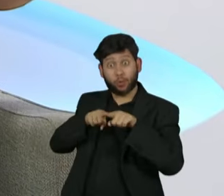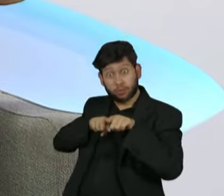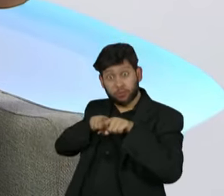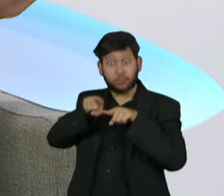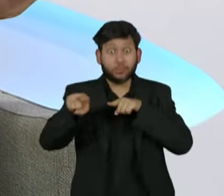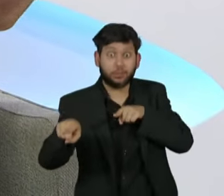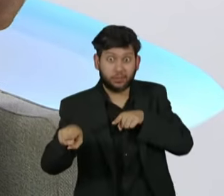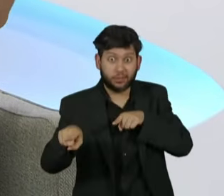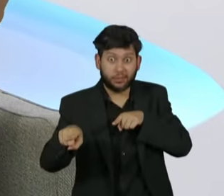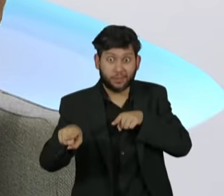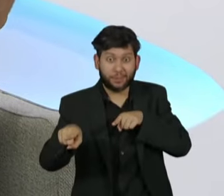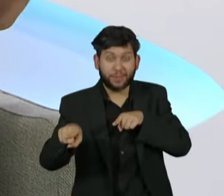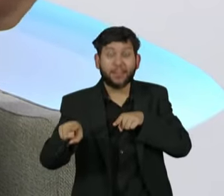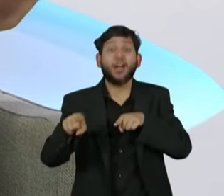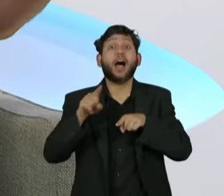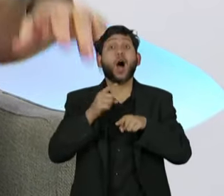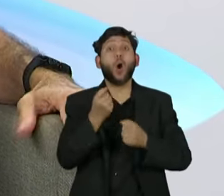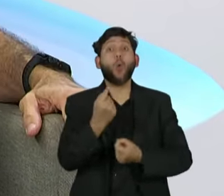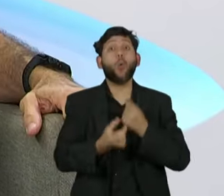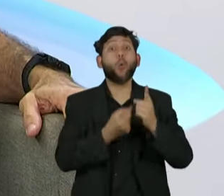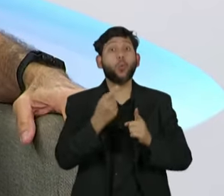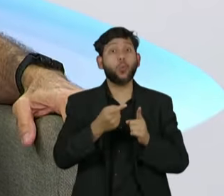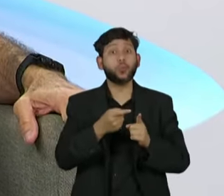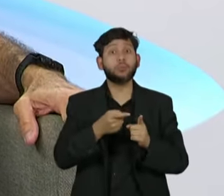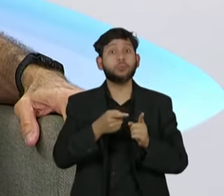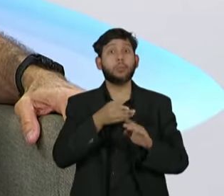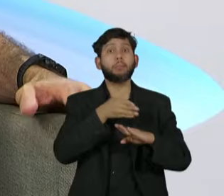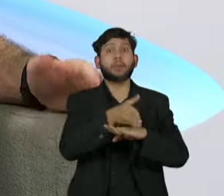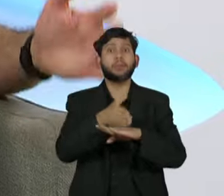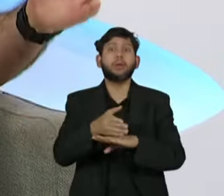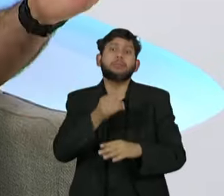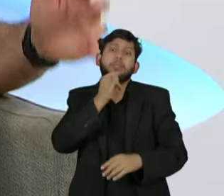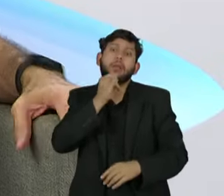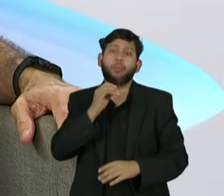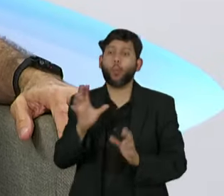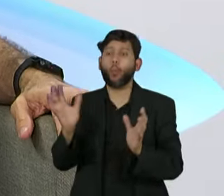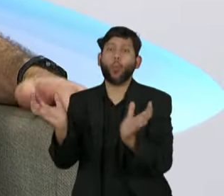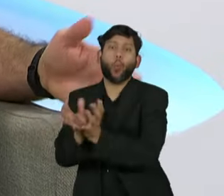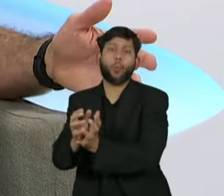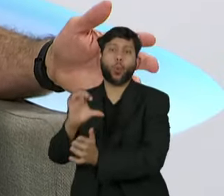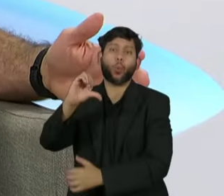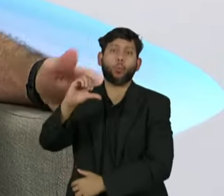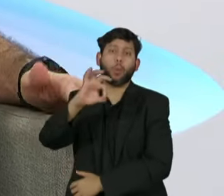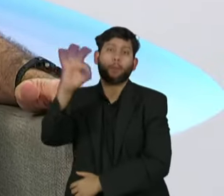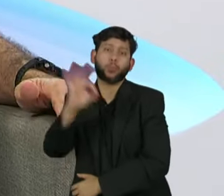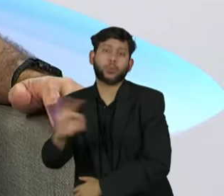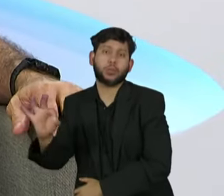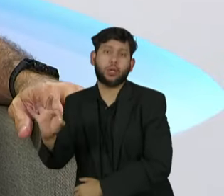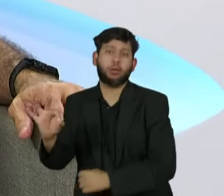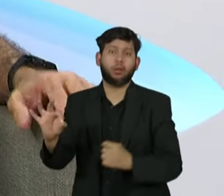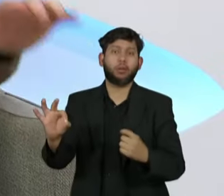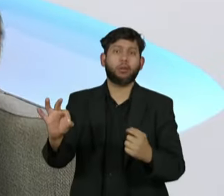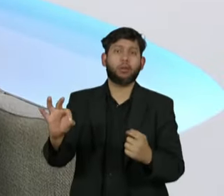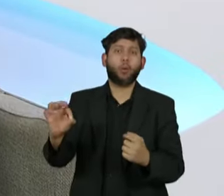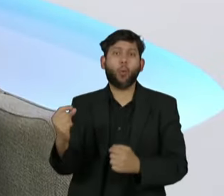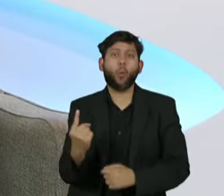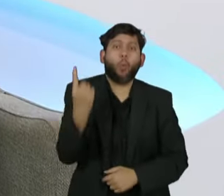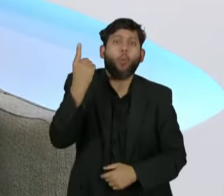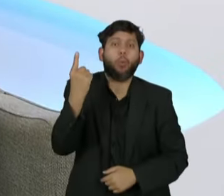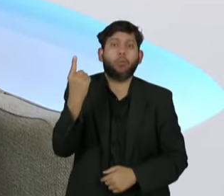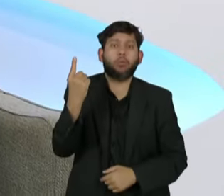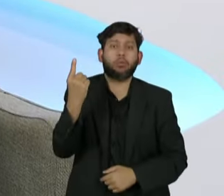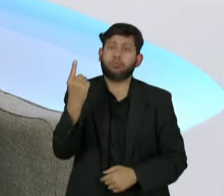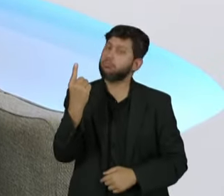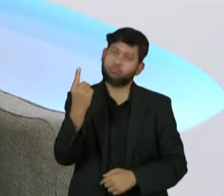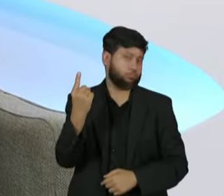que vão ter x% de participação no mercado mas ninguém vai ter 90 como certos engenhos de busca tem né e eu acho que